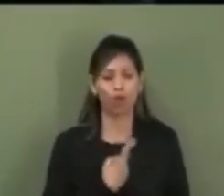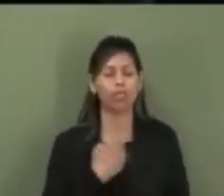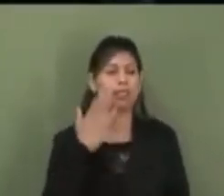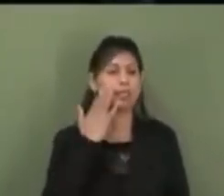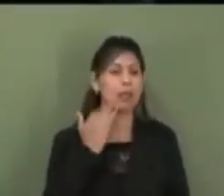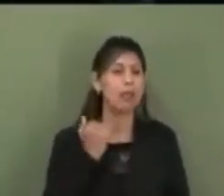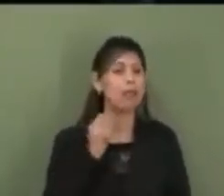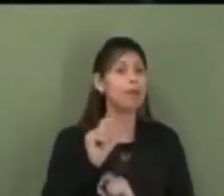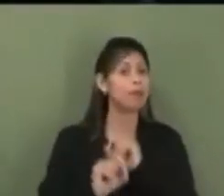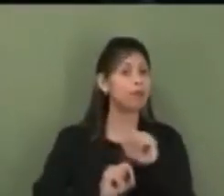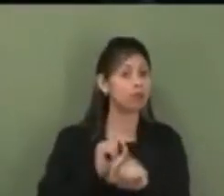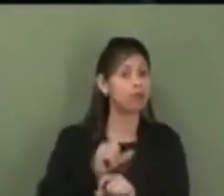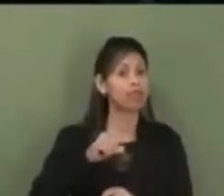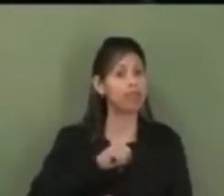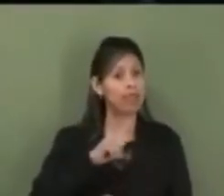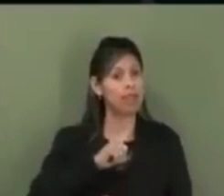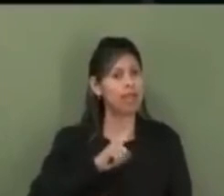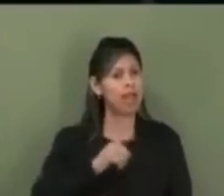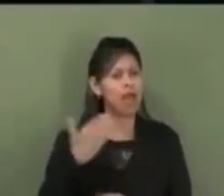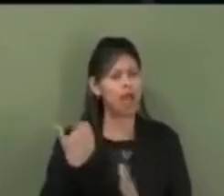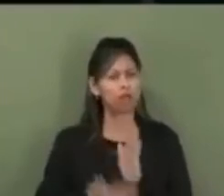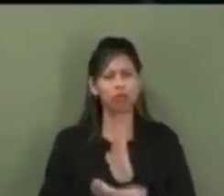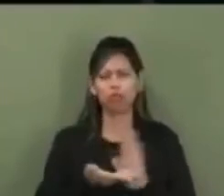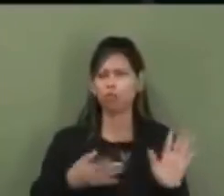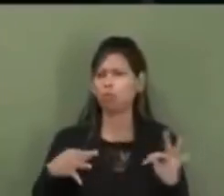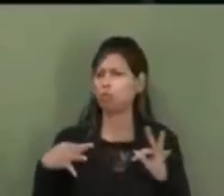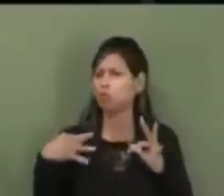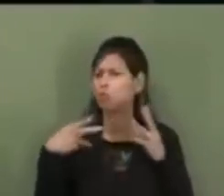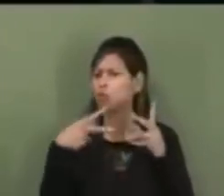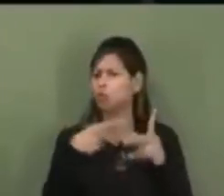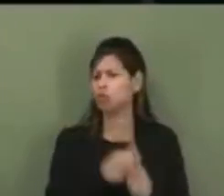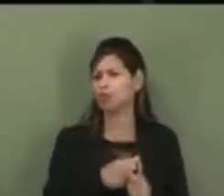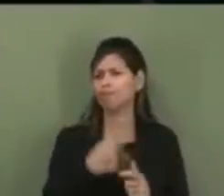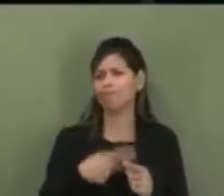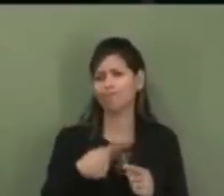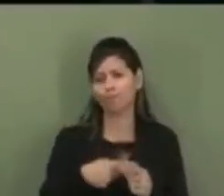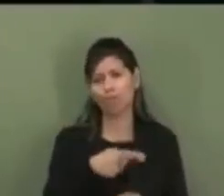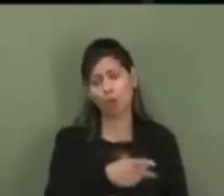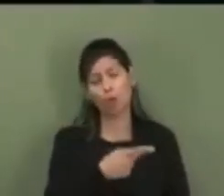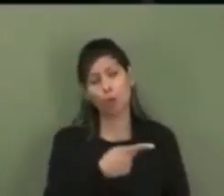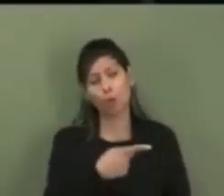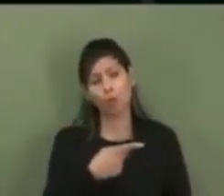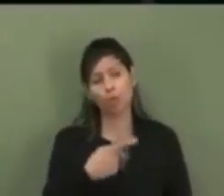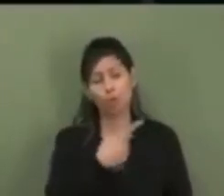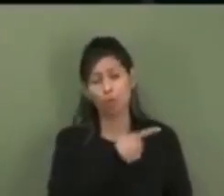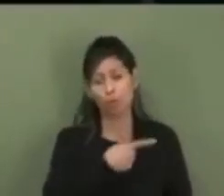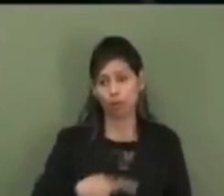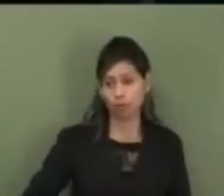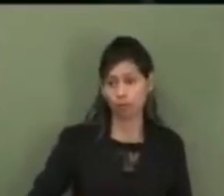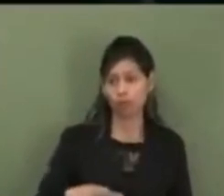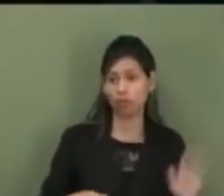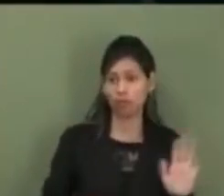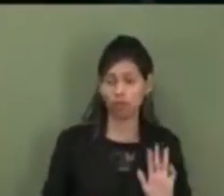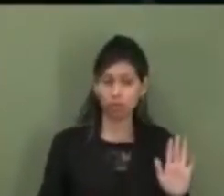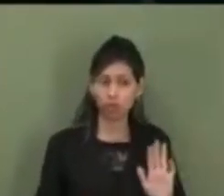caso que foi a anulação de todas as condenações do presidente Lula. E me parece que houve